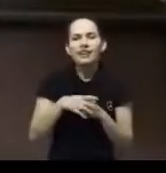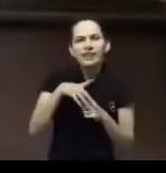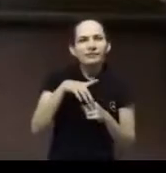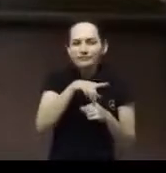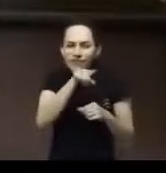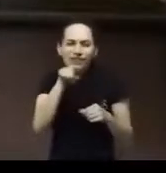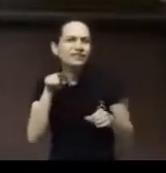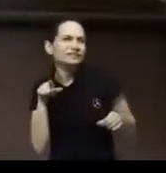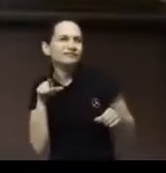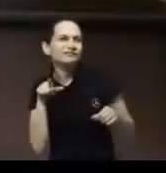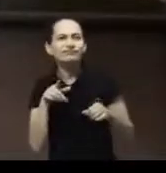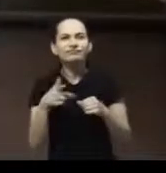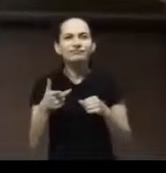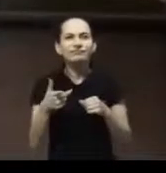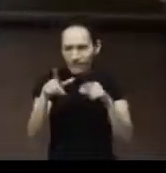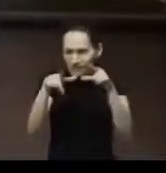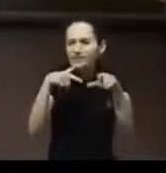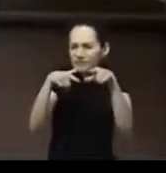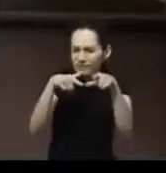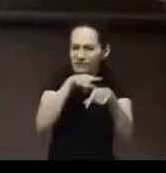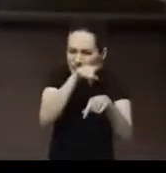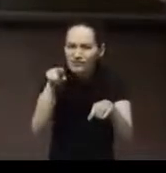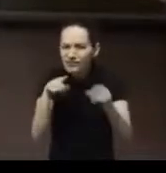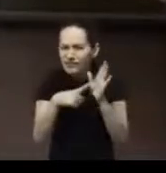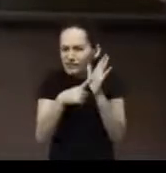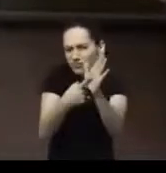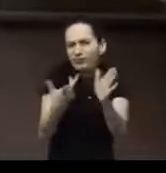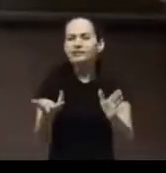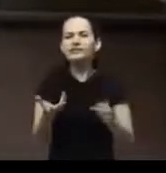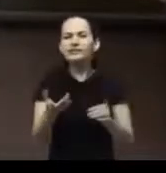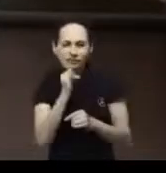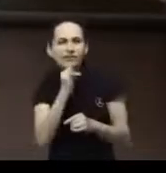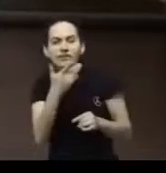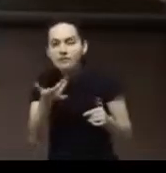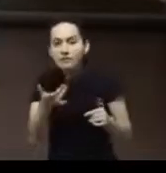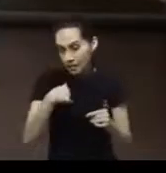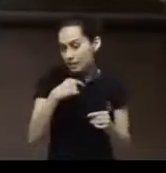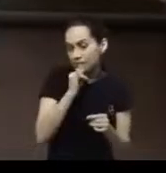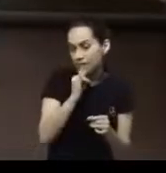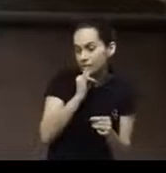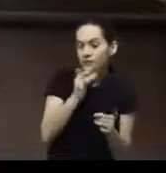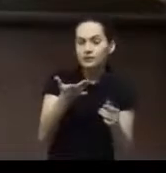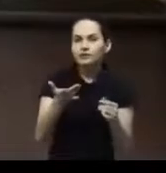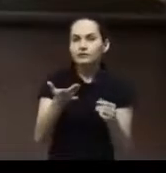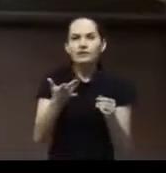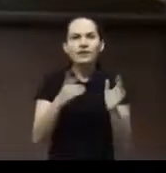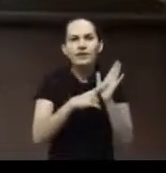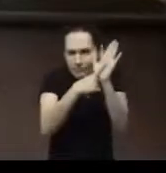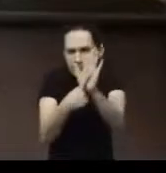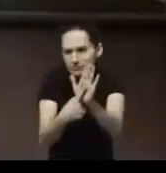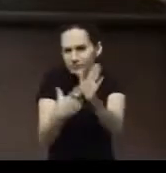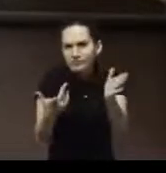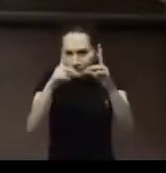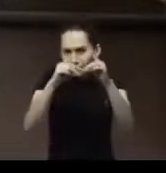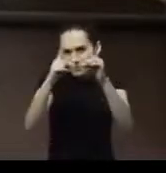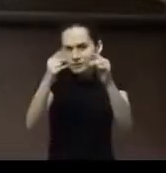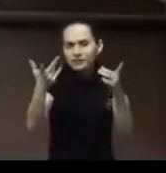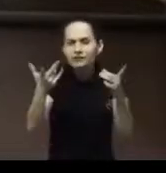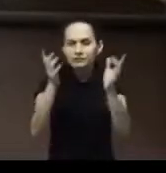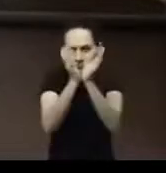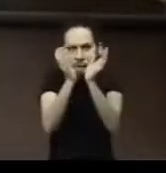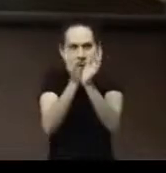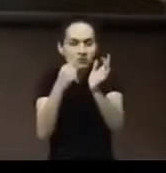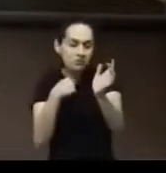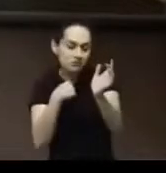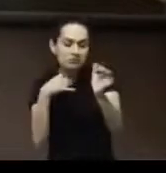tipo de trabalho que você representa né eu representava a empresa na onde aonde